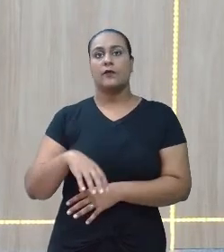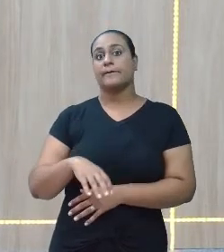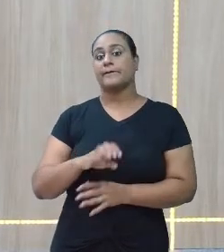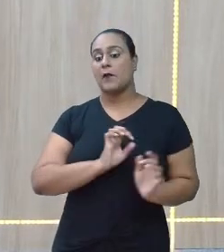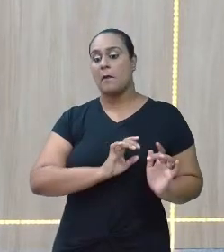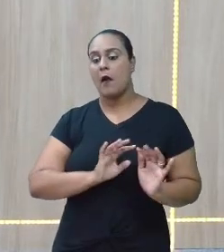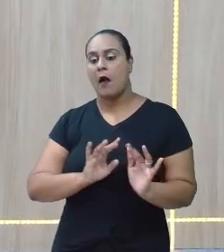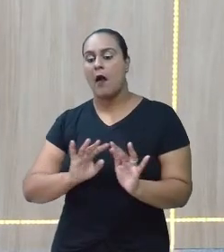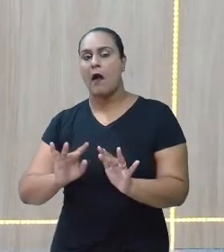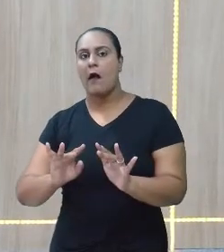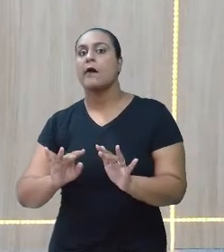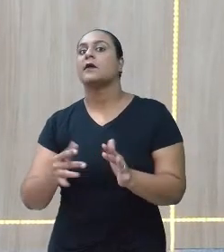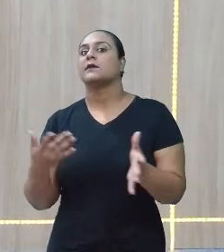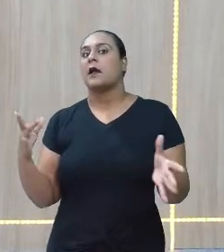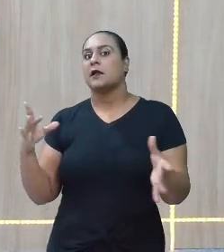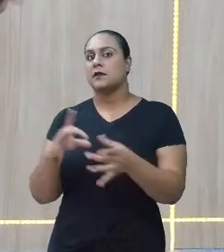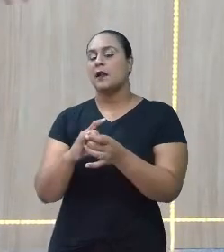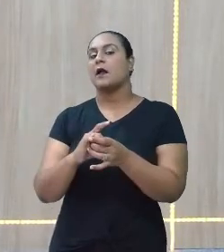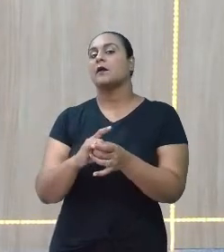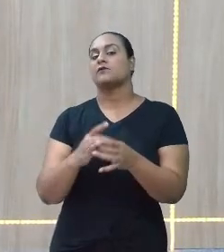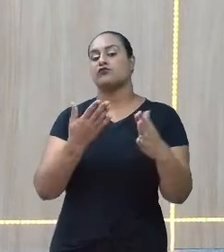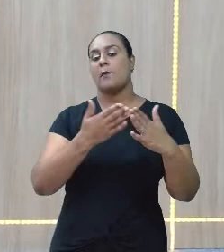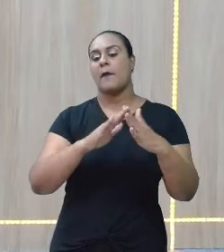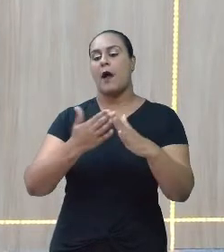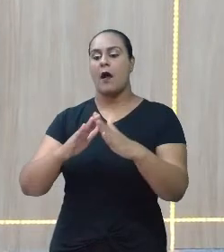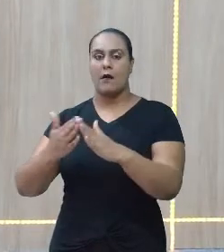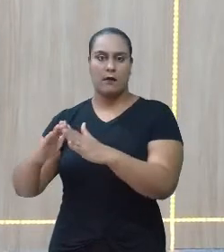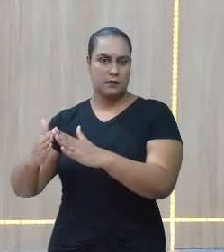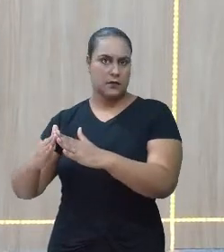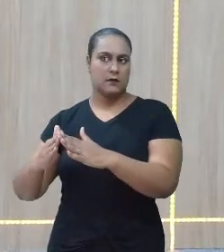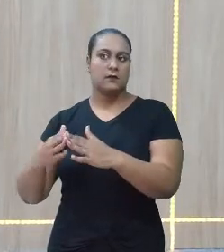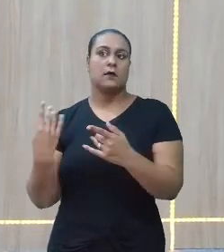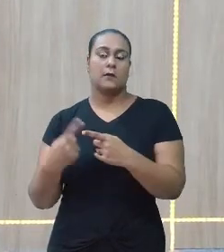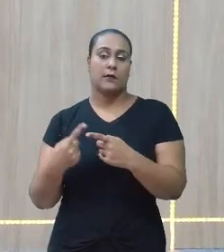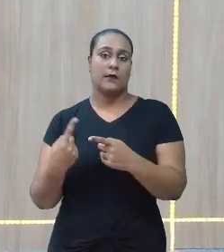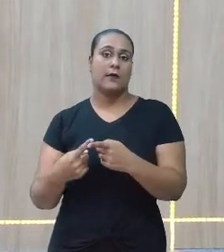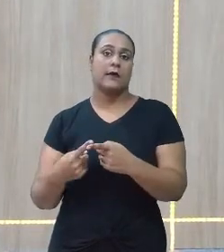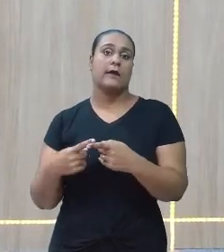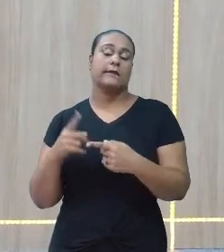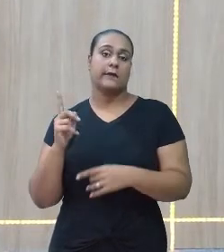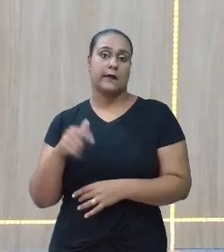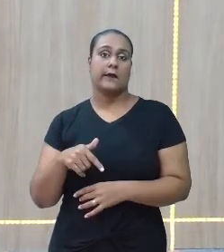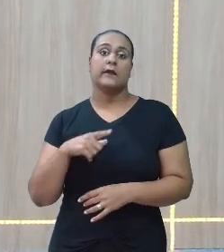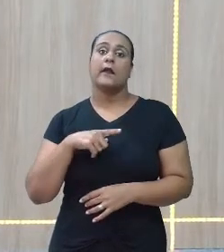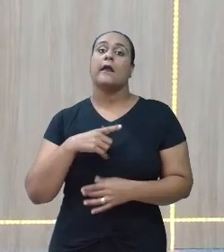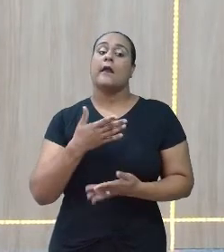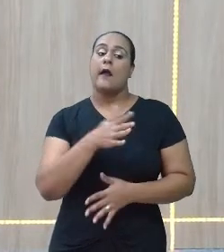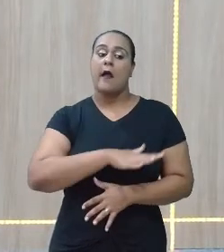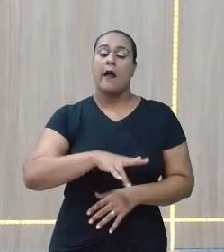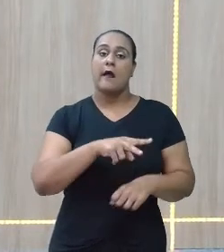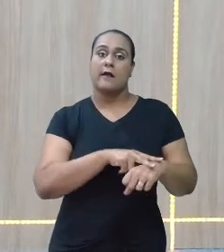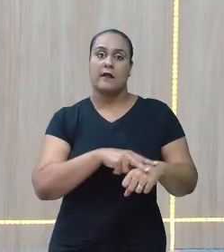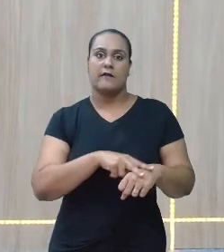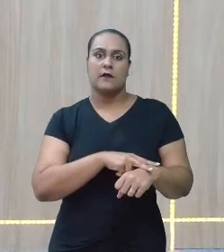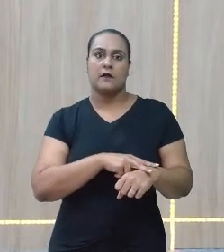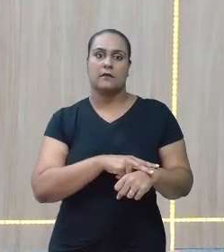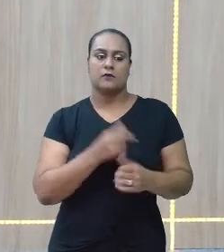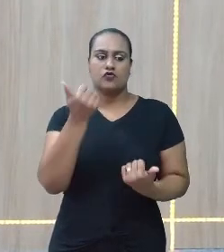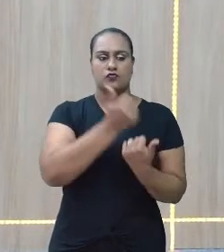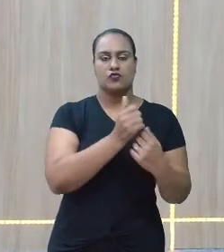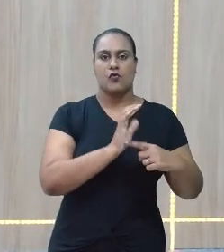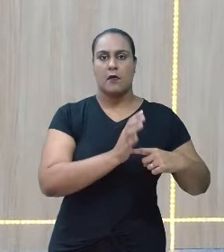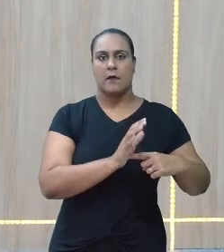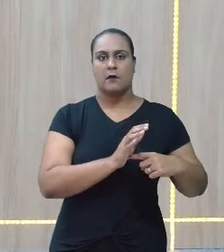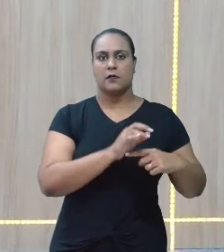de favelização, que é justamente esse contraste na imagem que nós temos aqui. Ó. É basicamente assim, nós temos lá a área verde rural do campo, chegou as máquinas, o povo